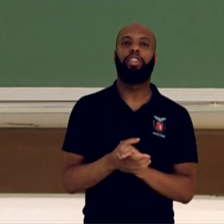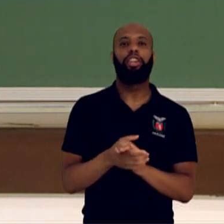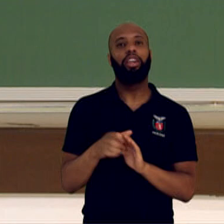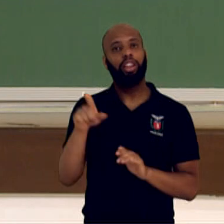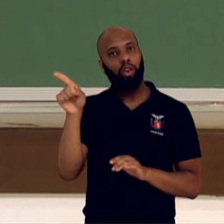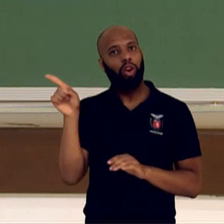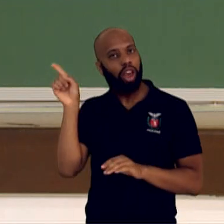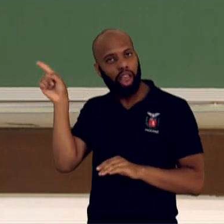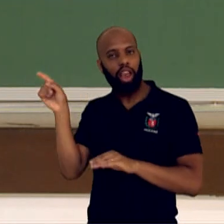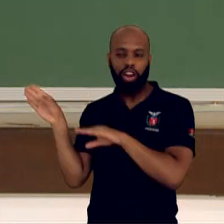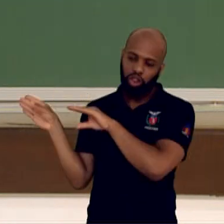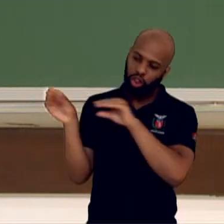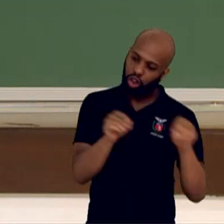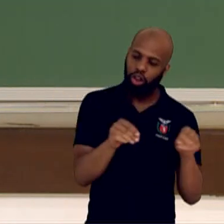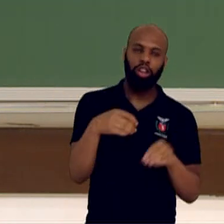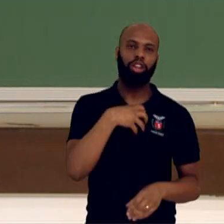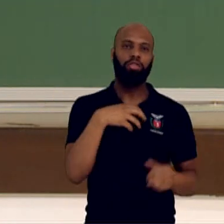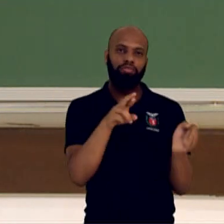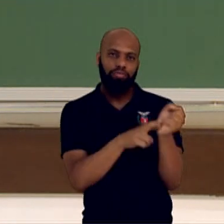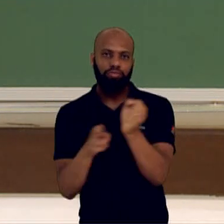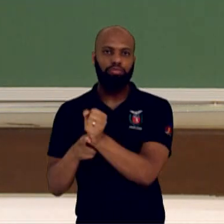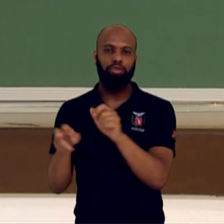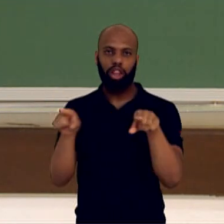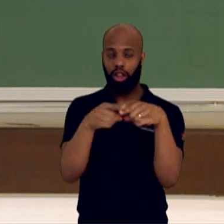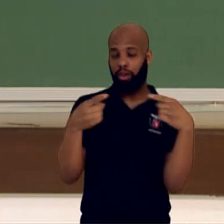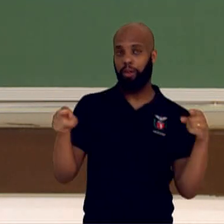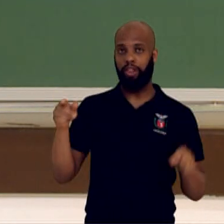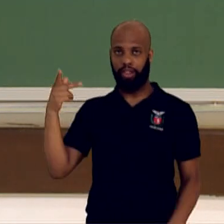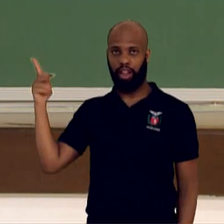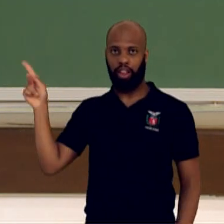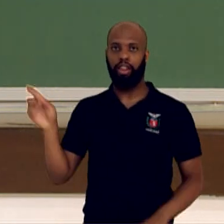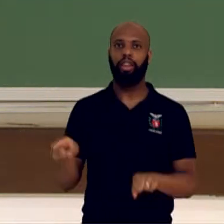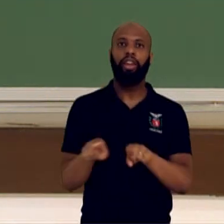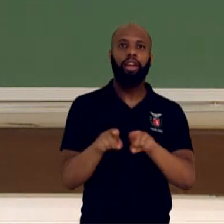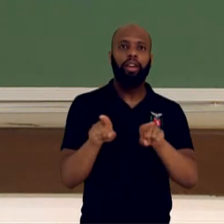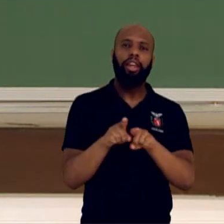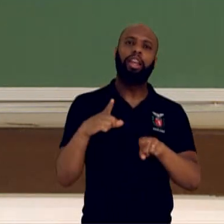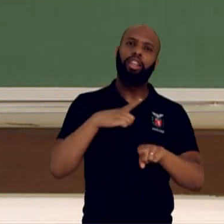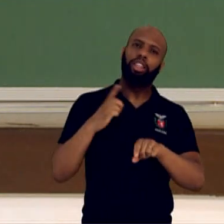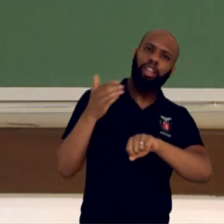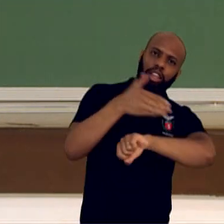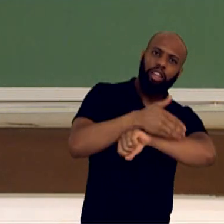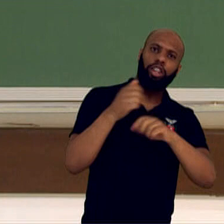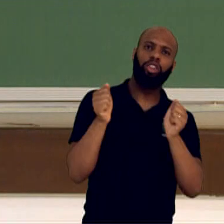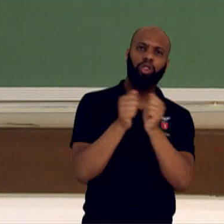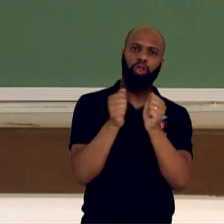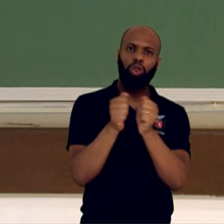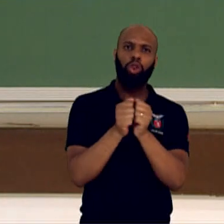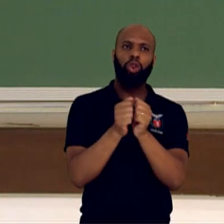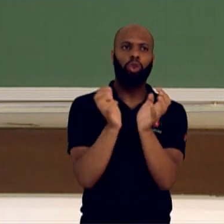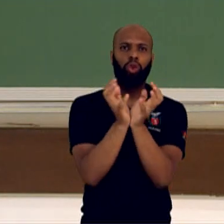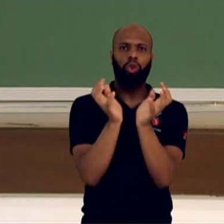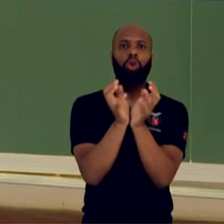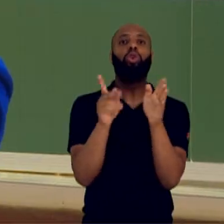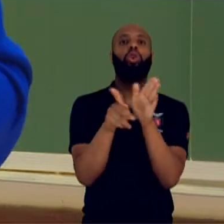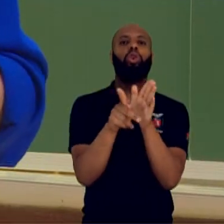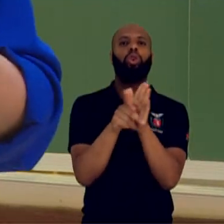aí um pouquinho desse ritmo para suas músicas. E eles participavam do movimento Black Power, que era o quê? Era